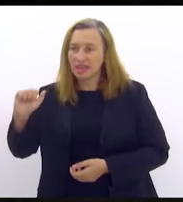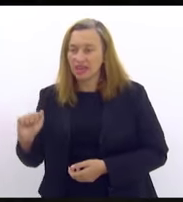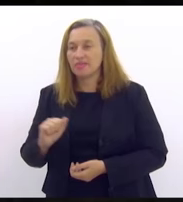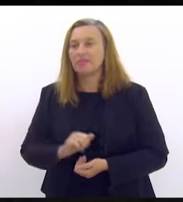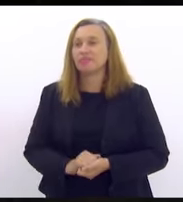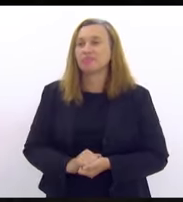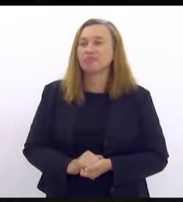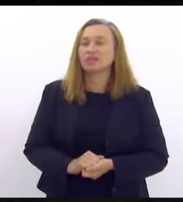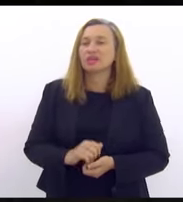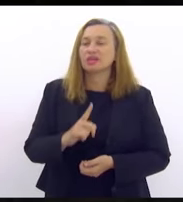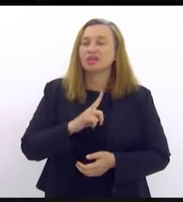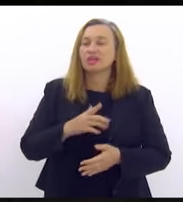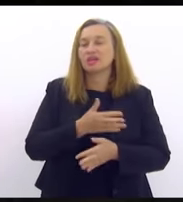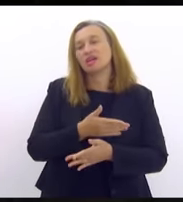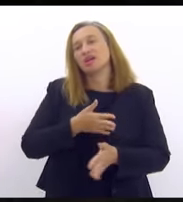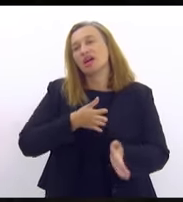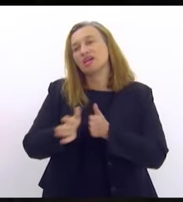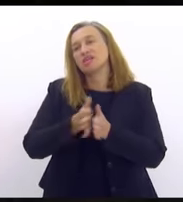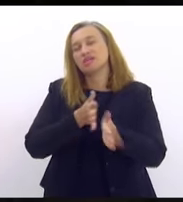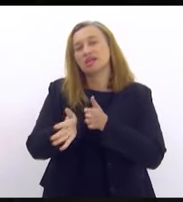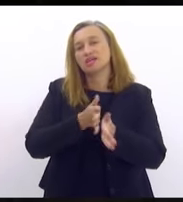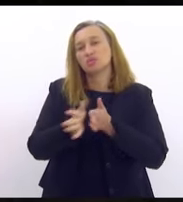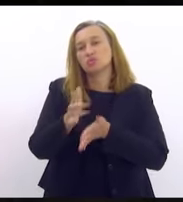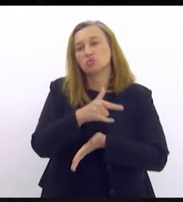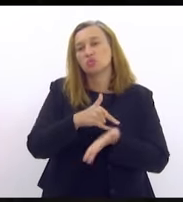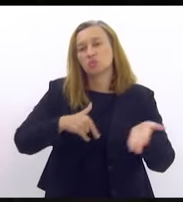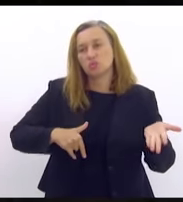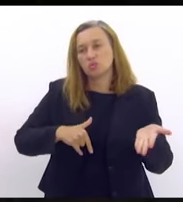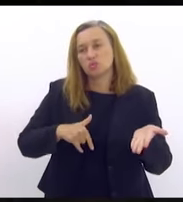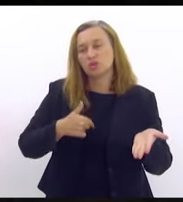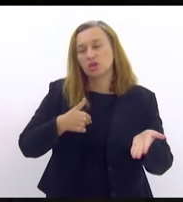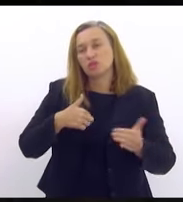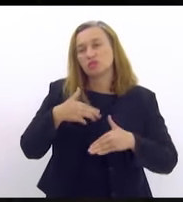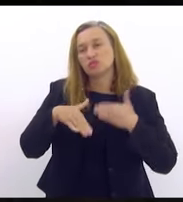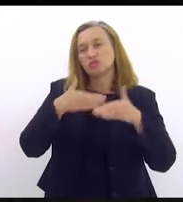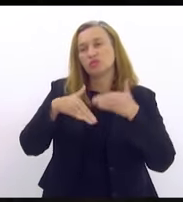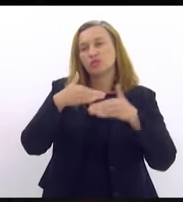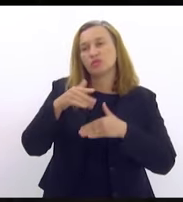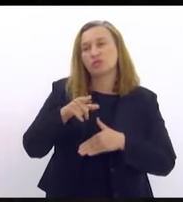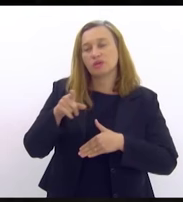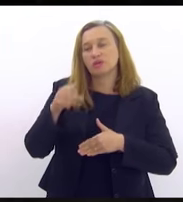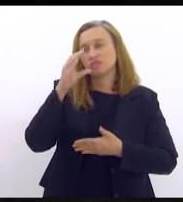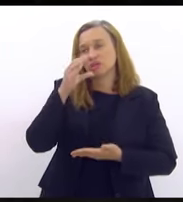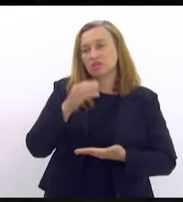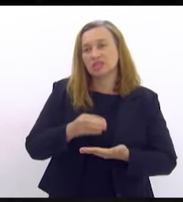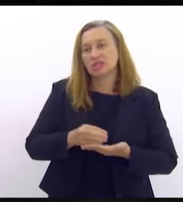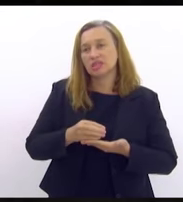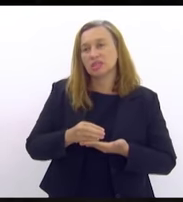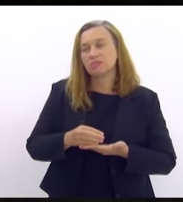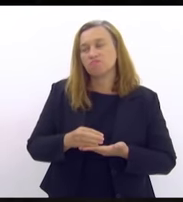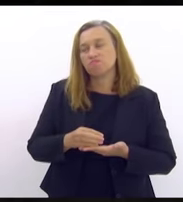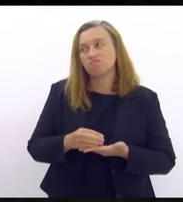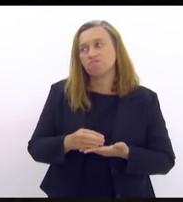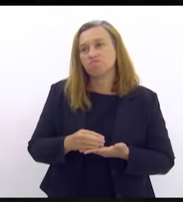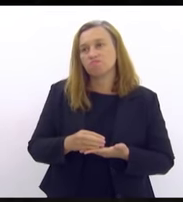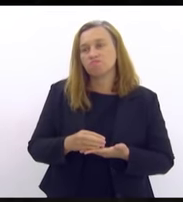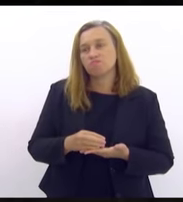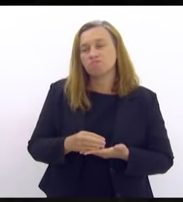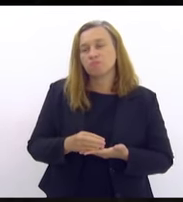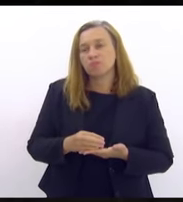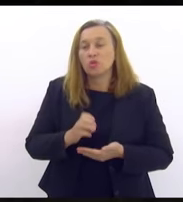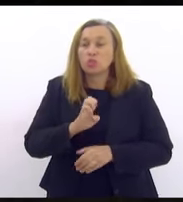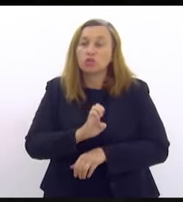e que tinha muito acesso à à documentação e eu desenvolvi ali uma tese de que eh o